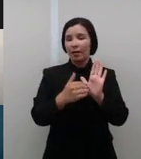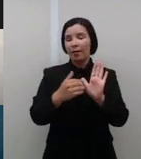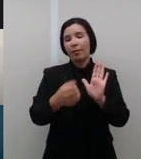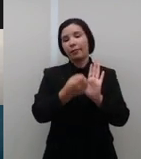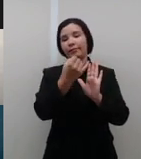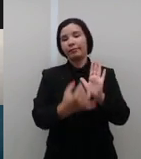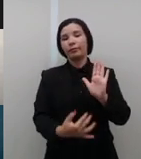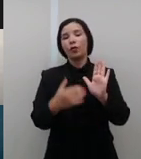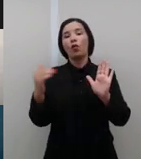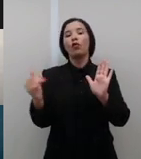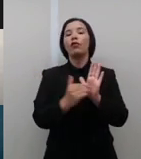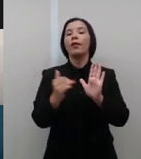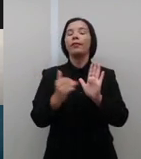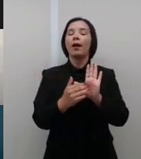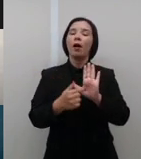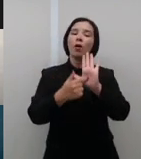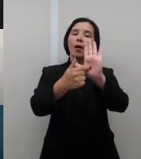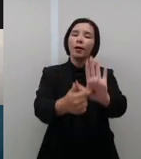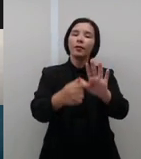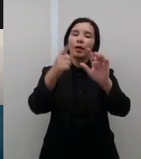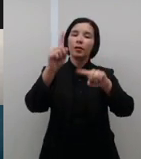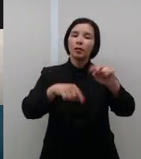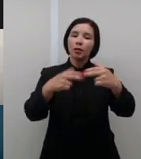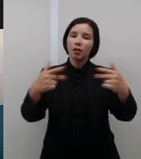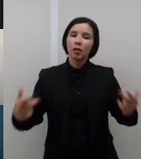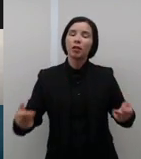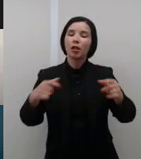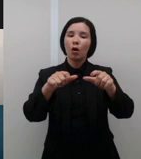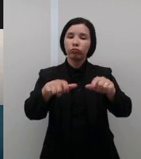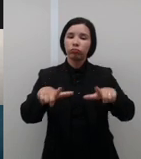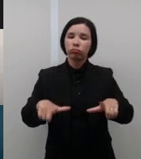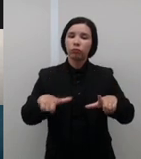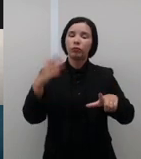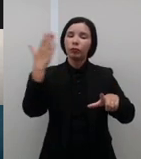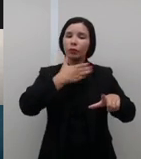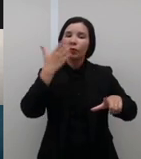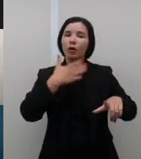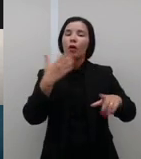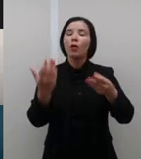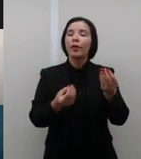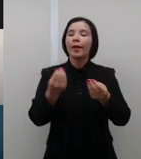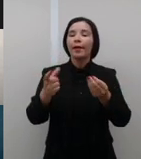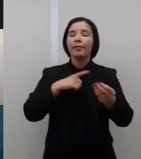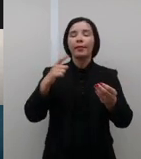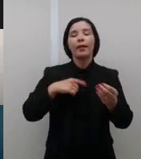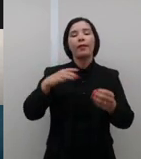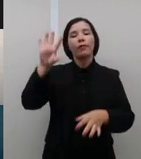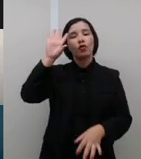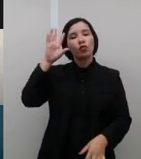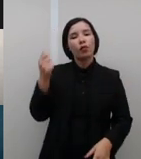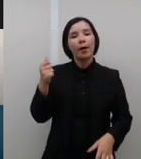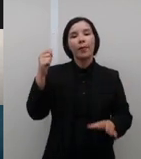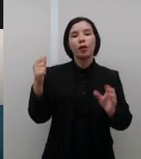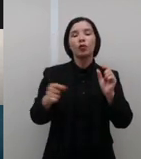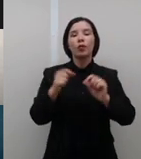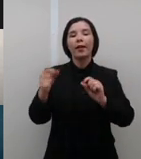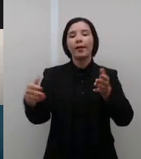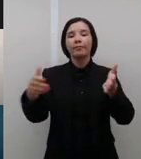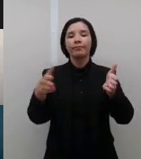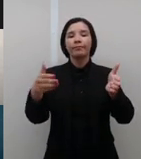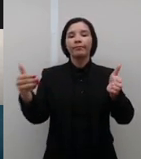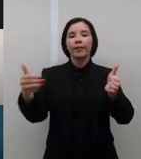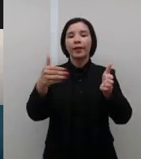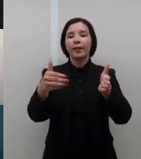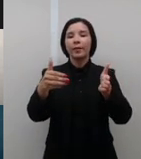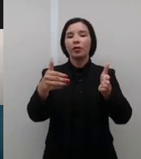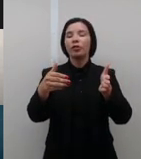para a apresentação de títulos, destaca-se que houve apenas julgamento acerca da data limite para aquisição dos títulos relacionados à assistência